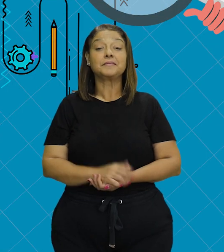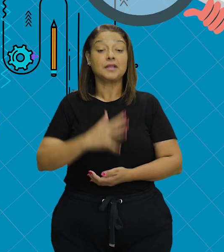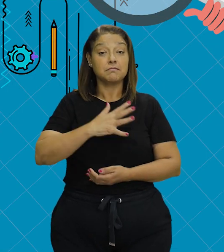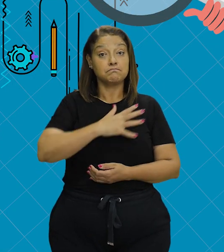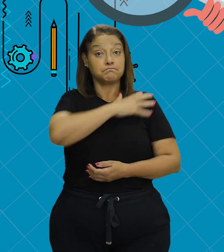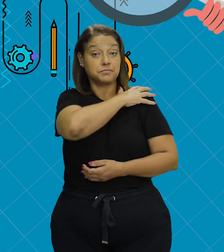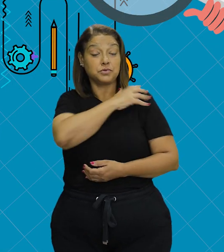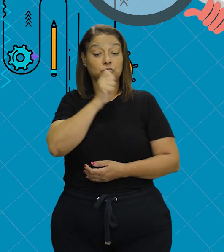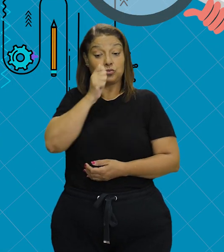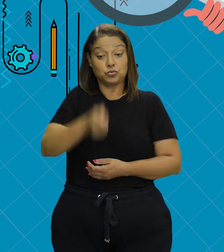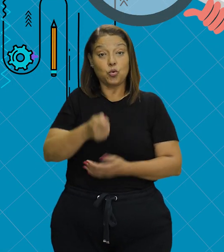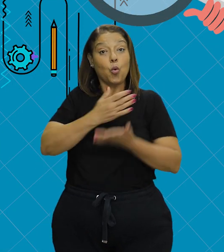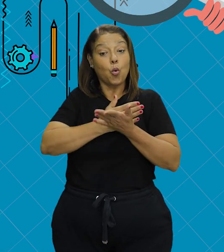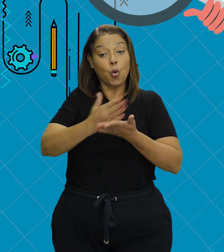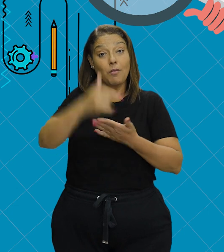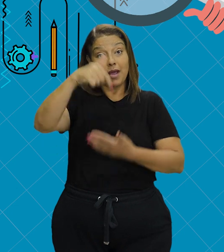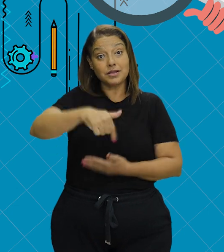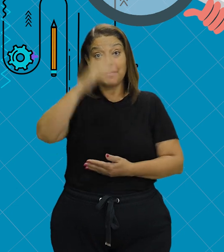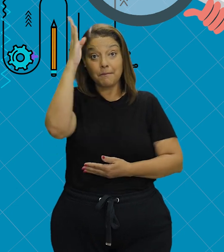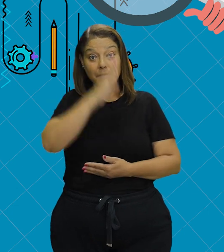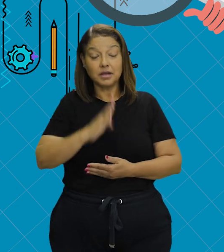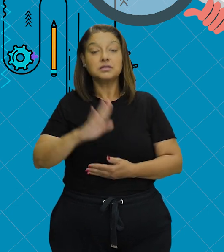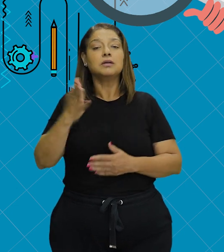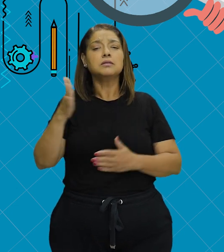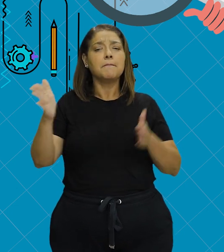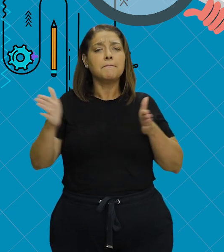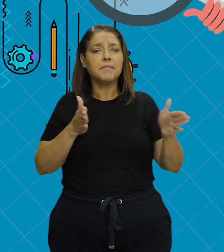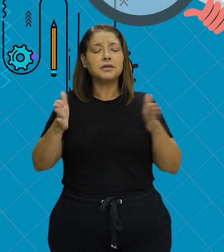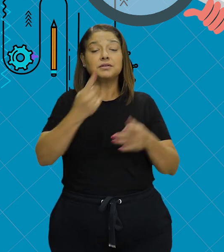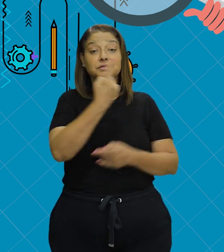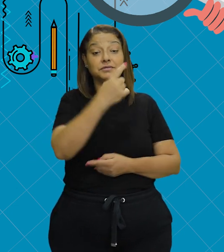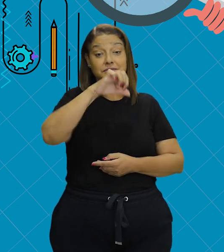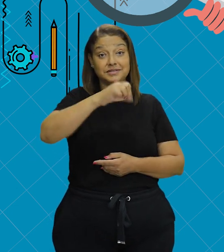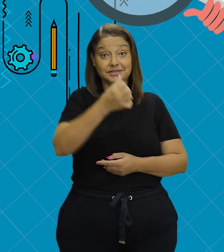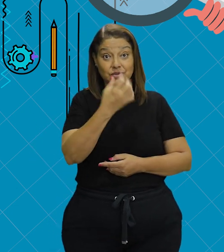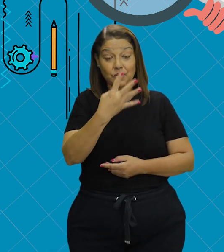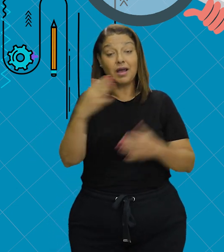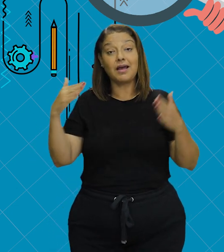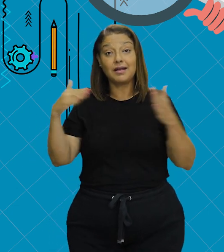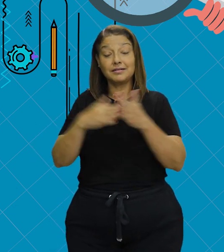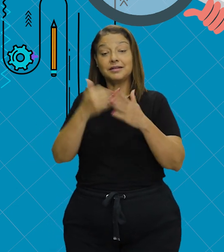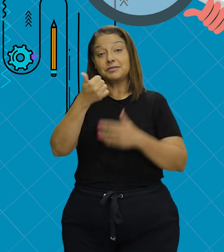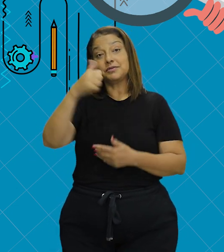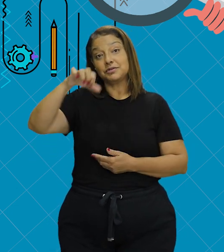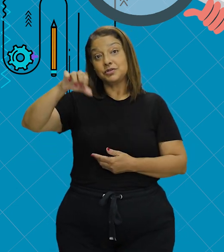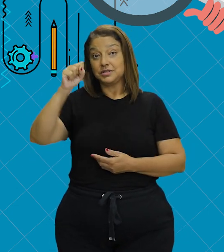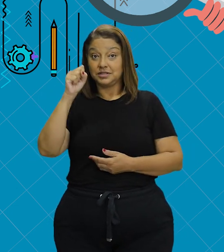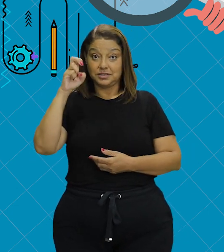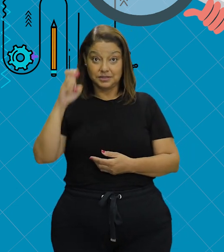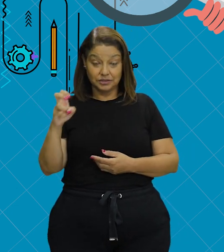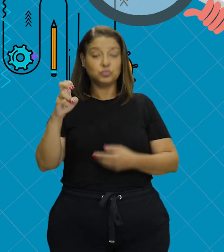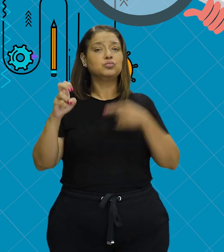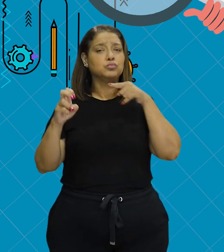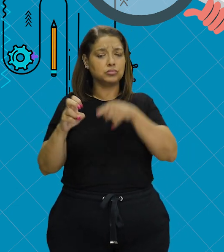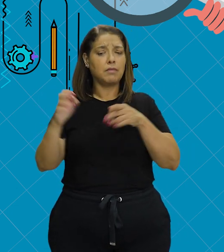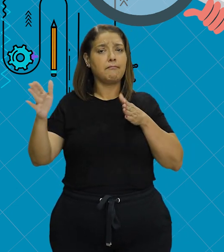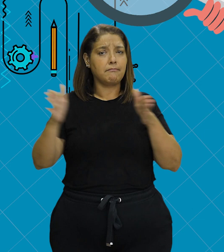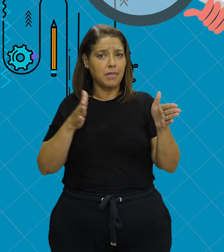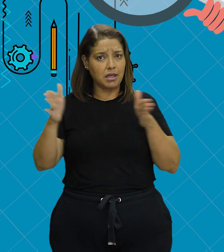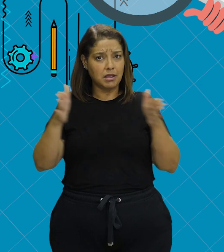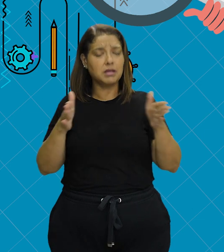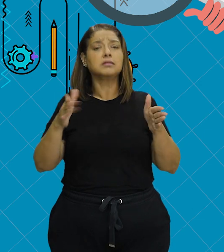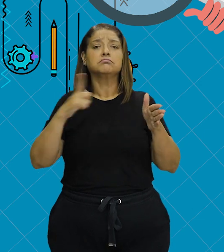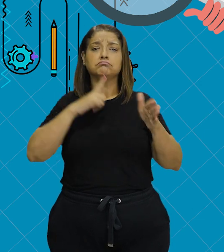A ditadura civil-militar no Brasil durou de 1964 a 1985. Foi um